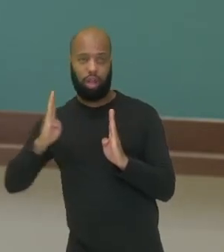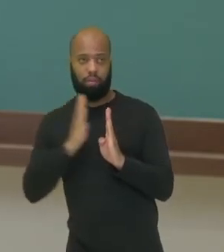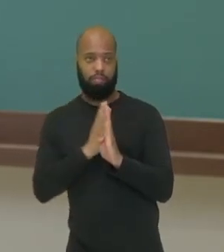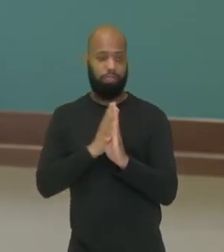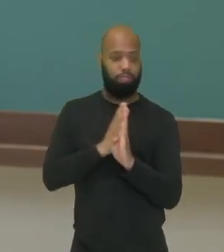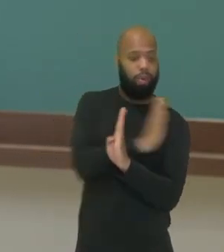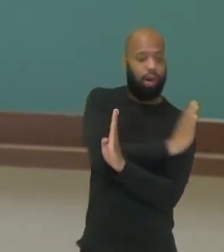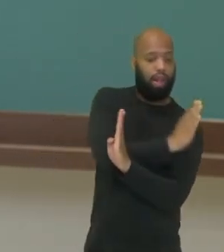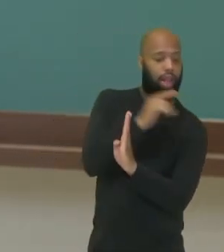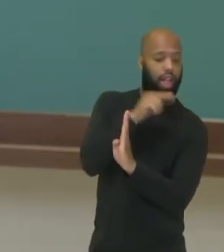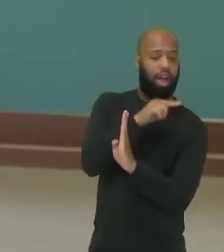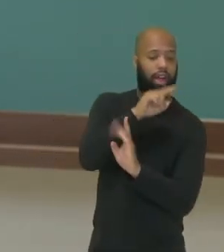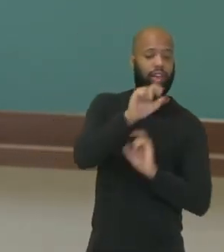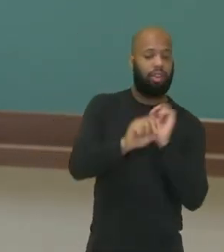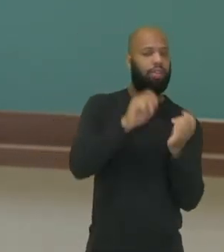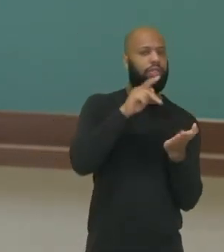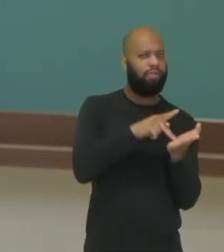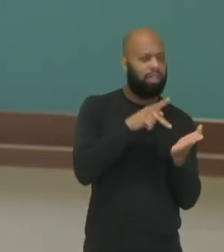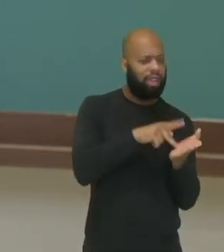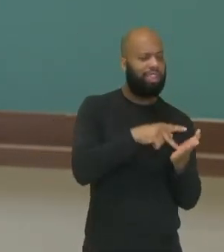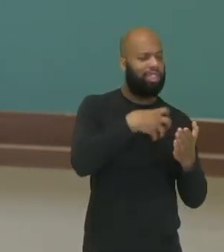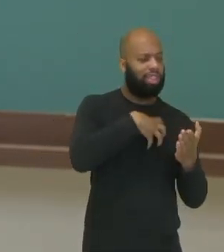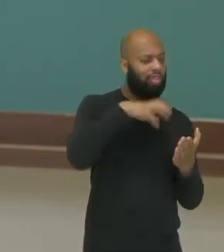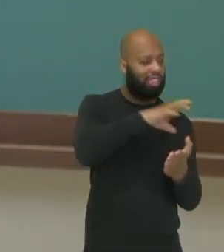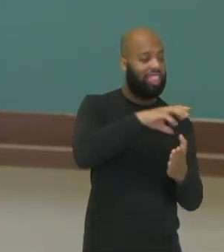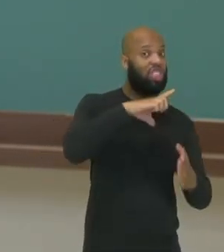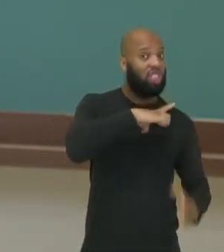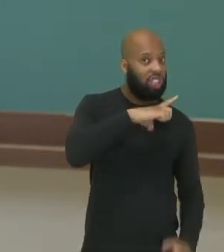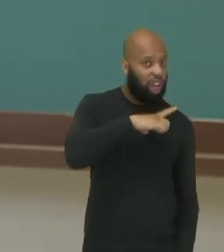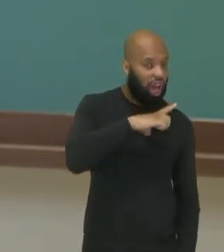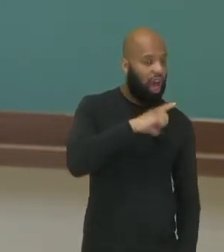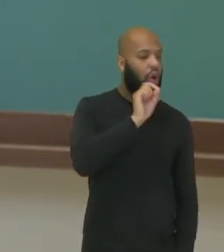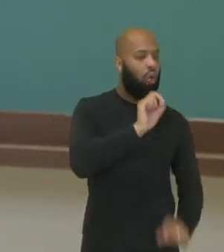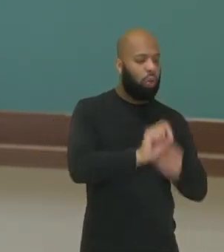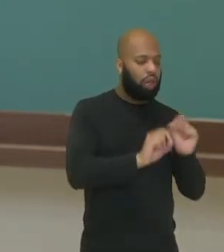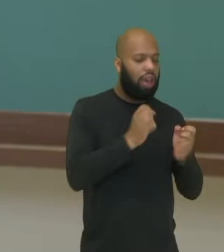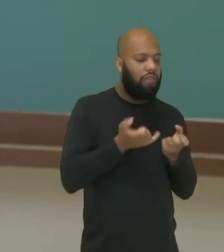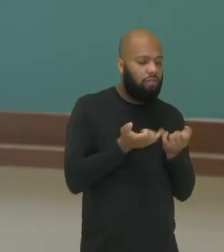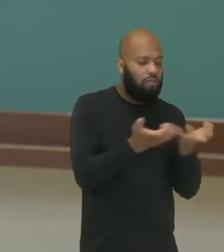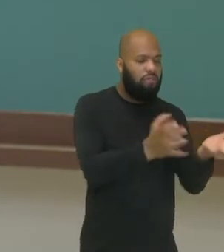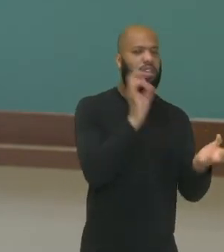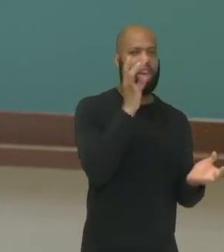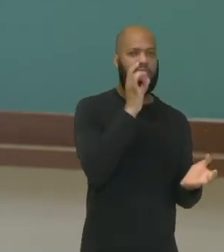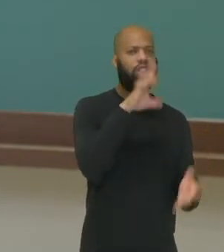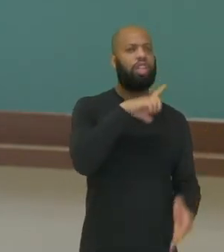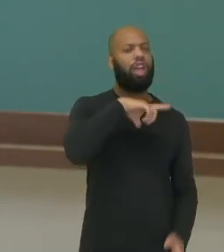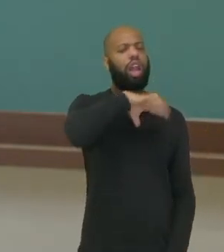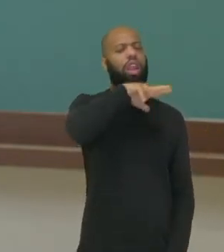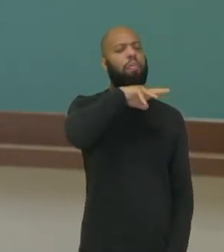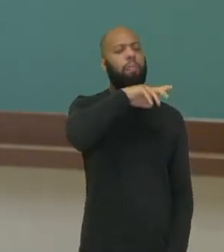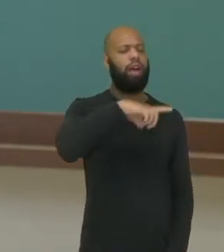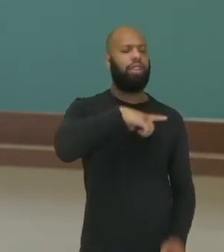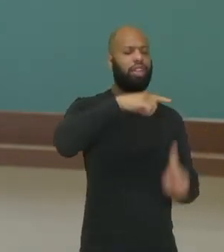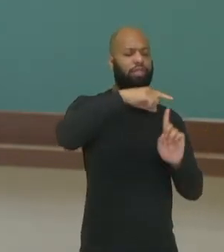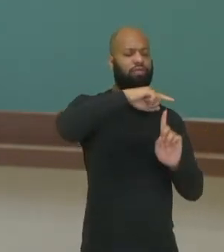uma vegetação verdinha, né? Animais de várias espécies, ou seja,